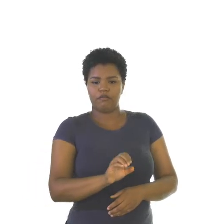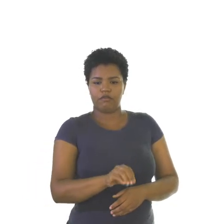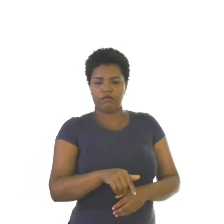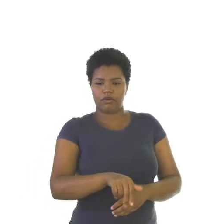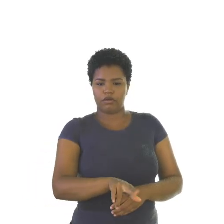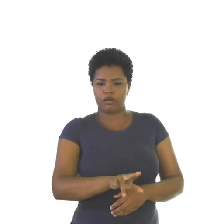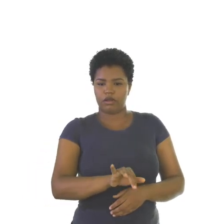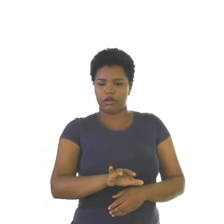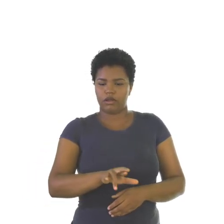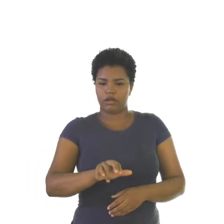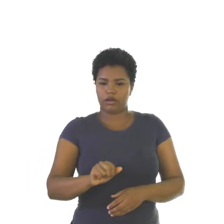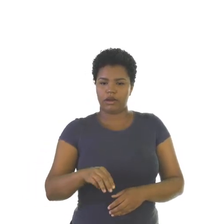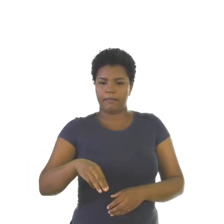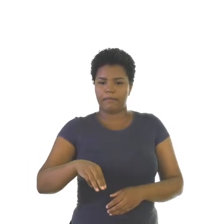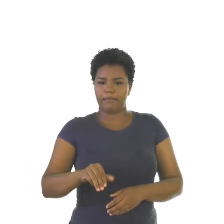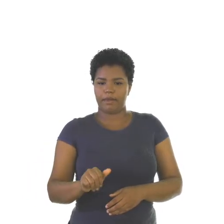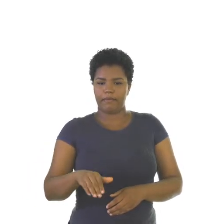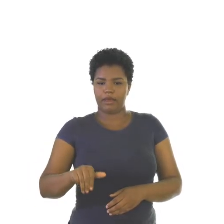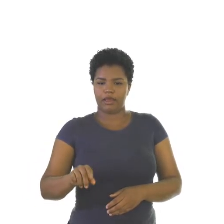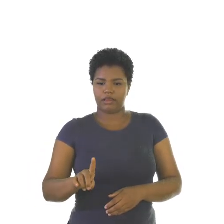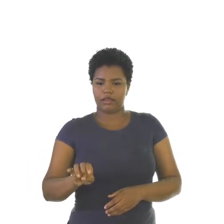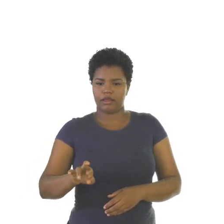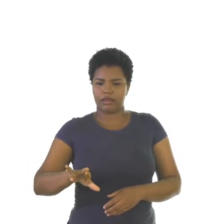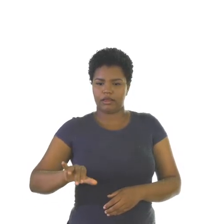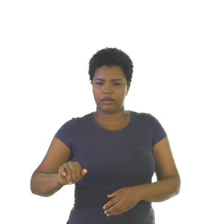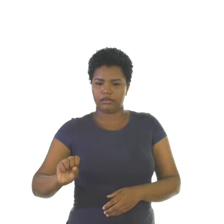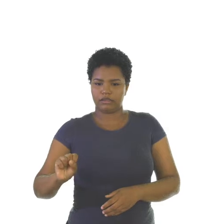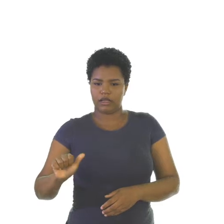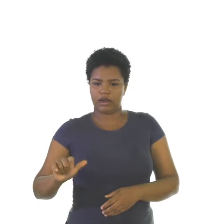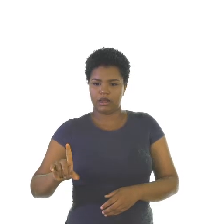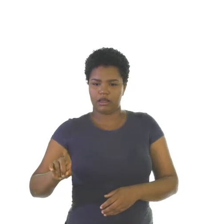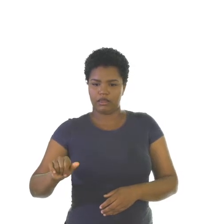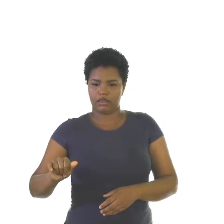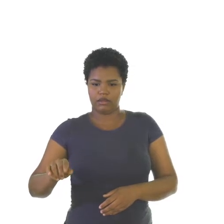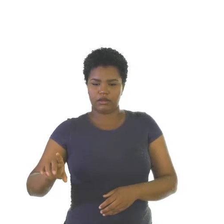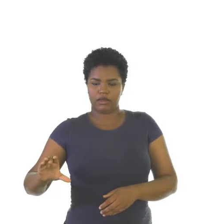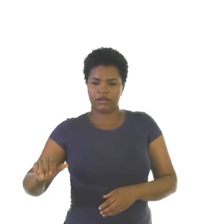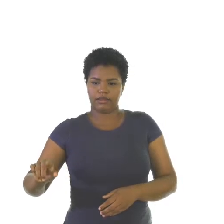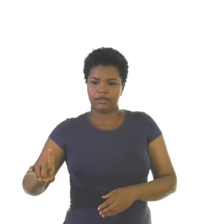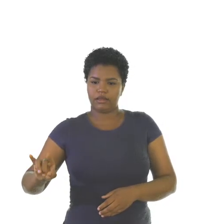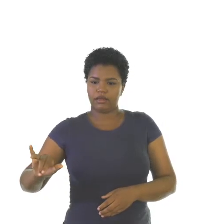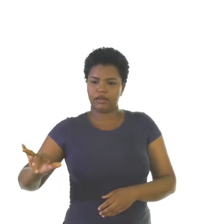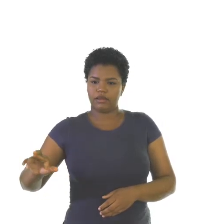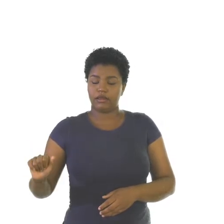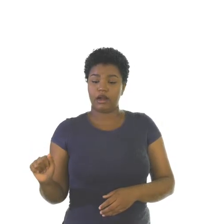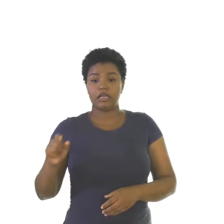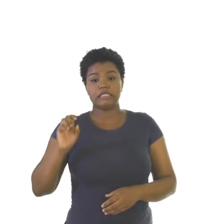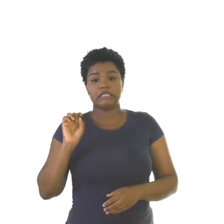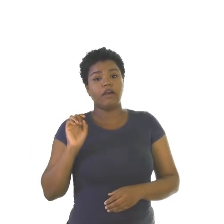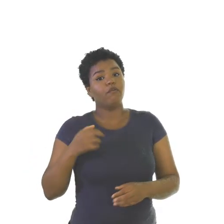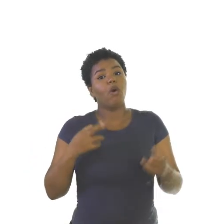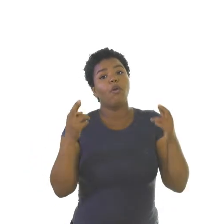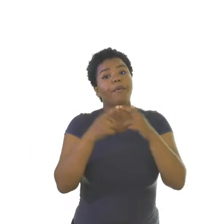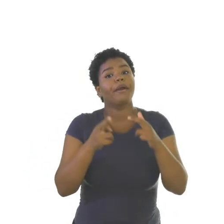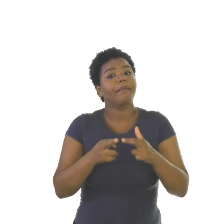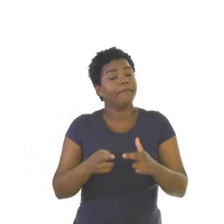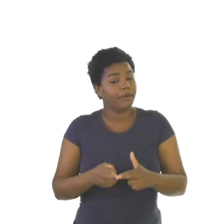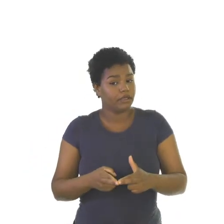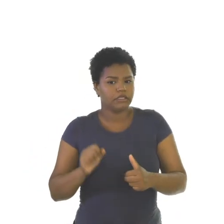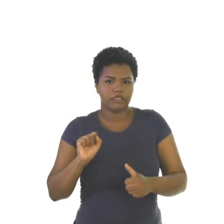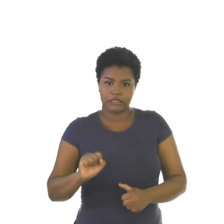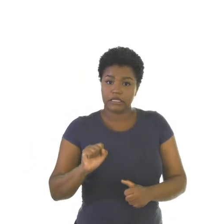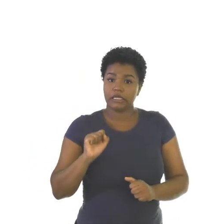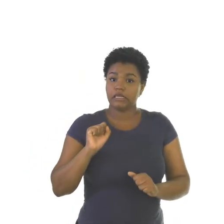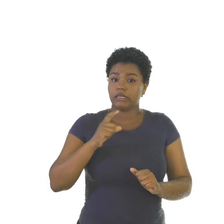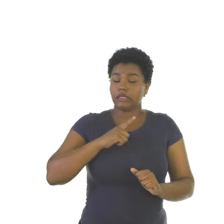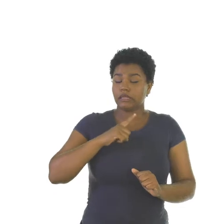mamadeira, salada e cadeira. Qual é que está rimando? Se tiver só uma, como eu falei, vai pintar só uma. Se tiver duas, vocês